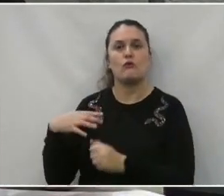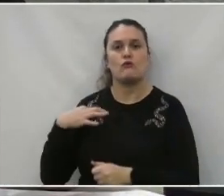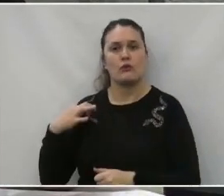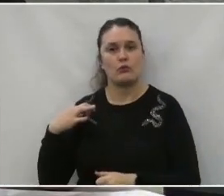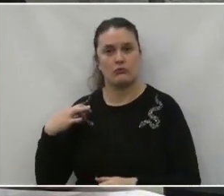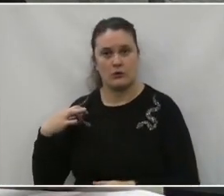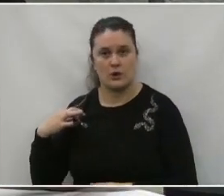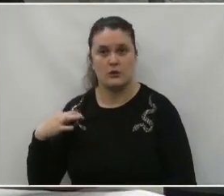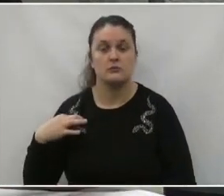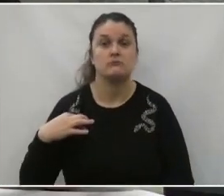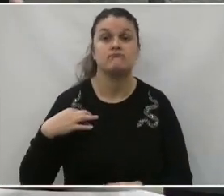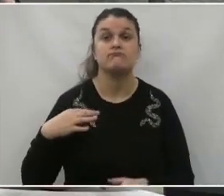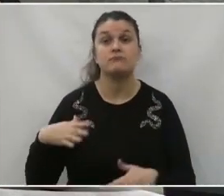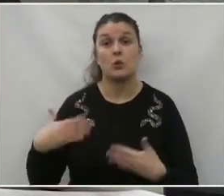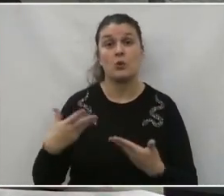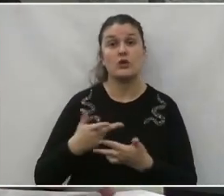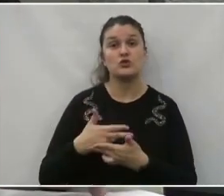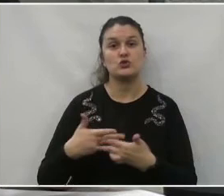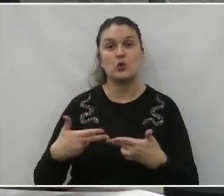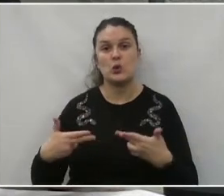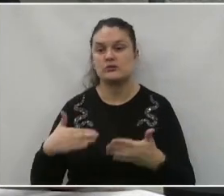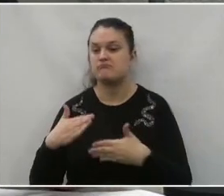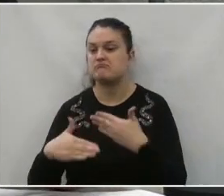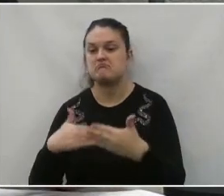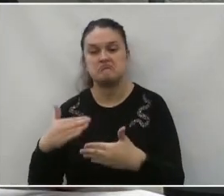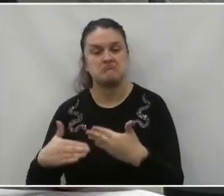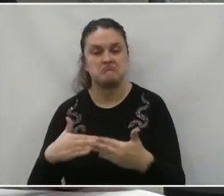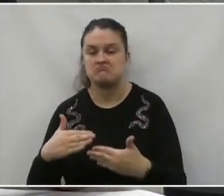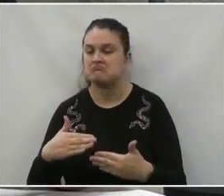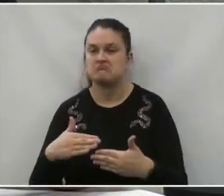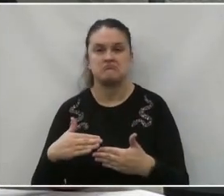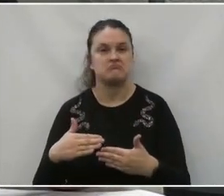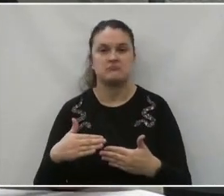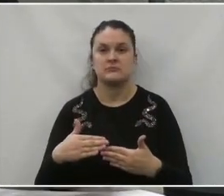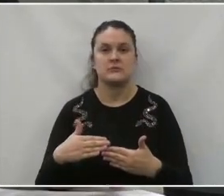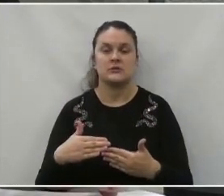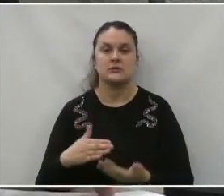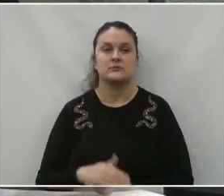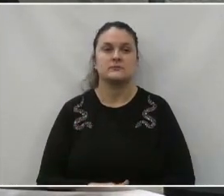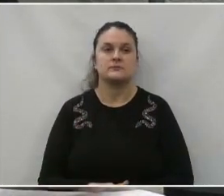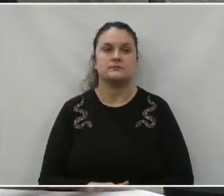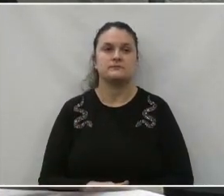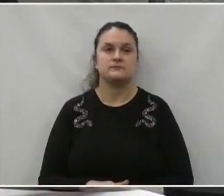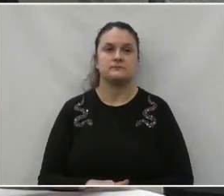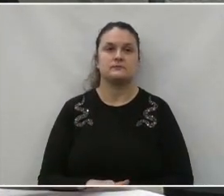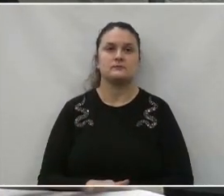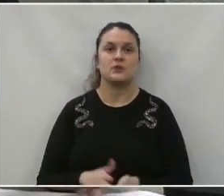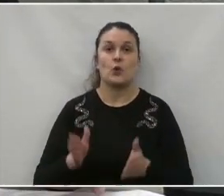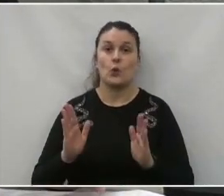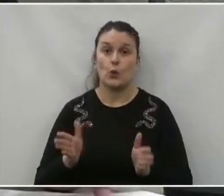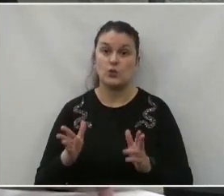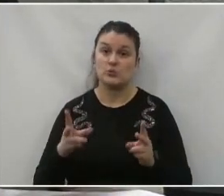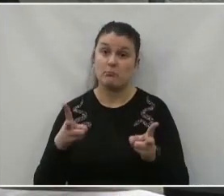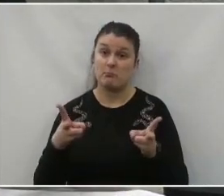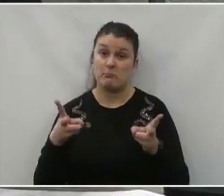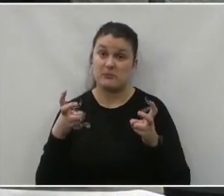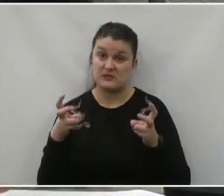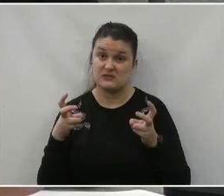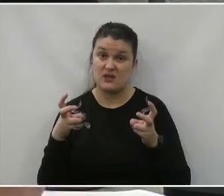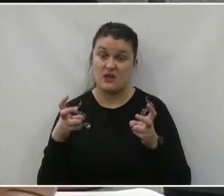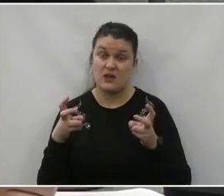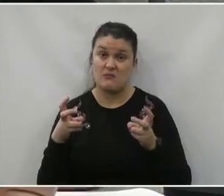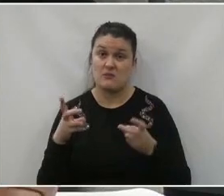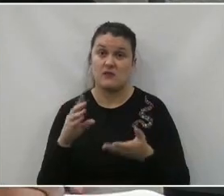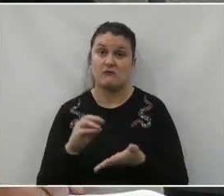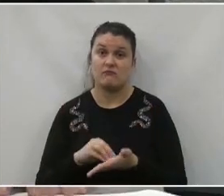voluntário, e as coisas não mais aconteceram a contento. E hoje nós vemos aí que faz